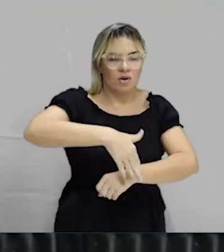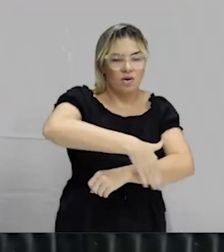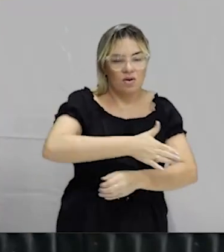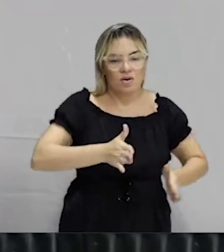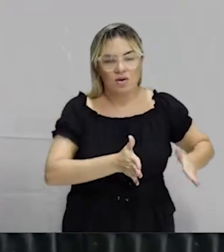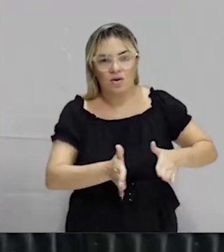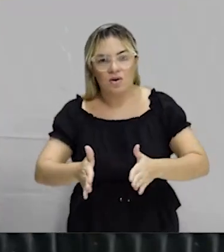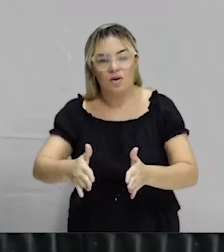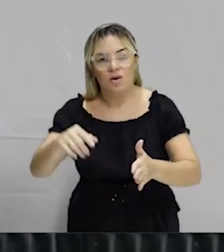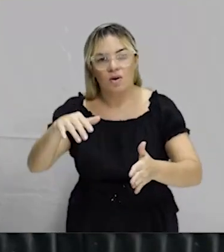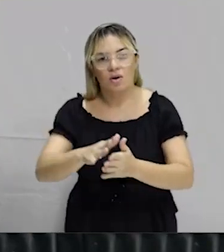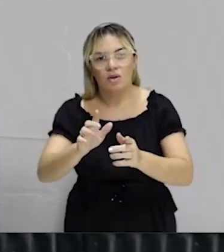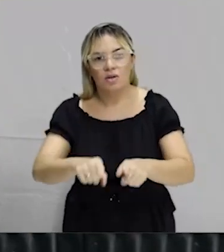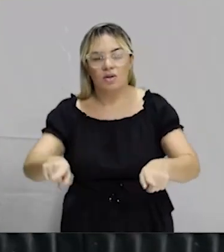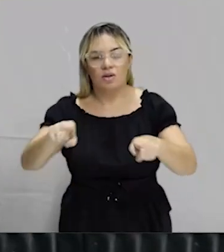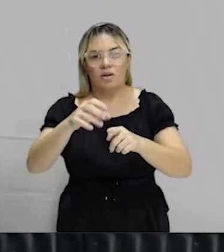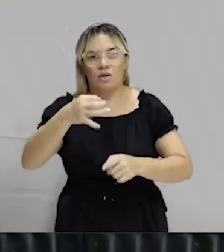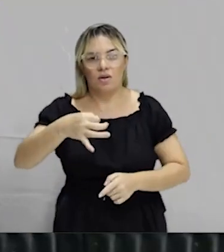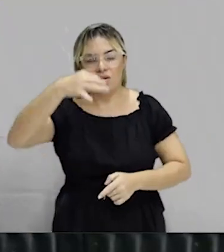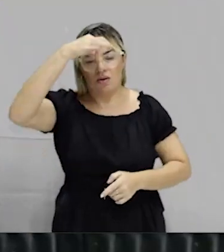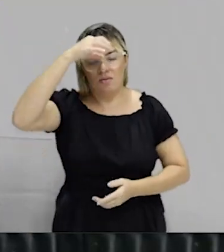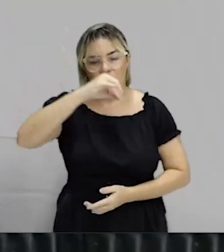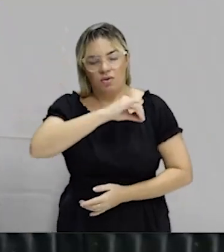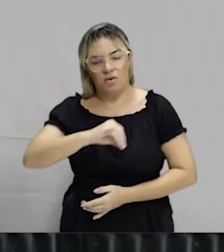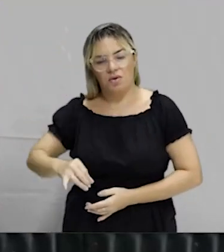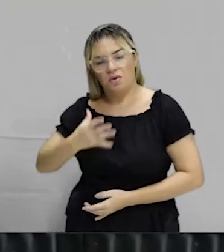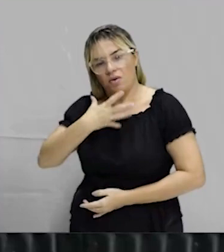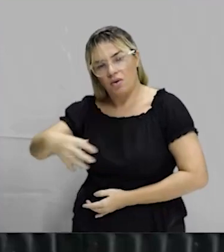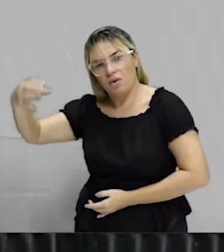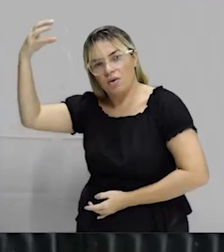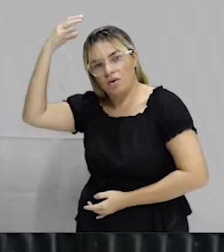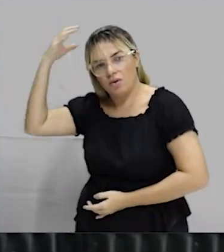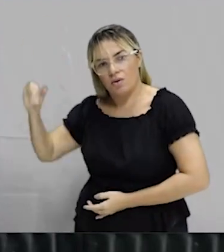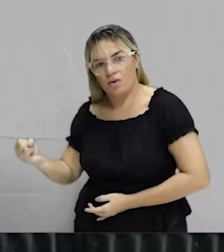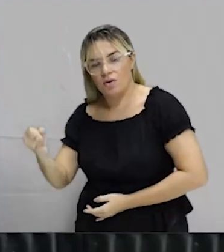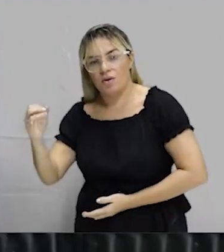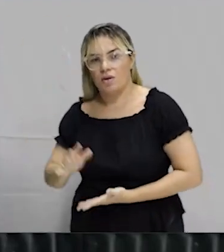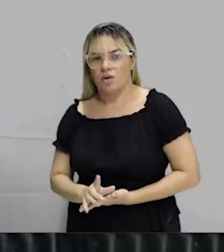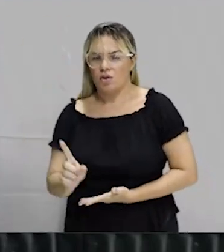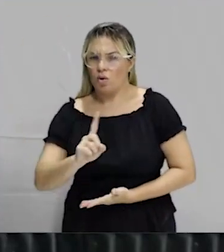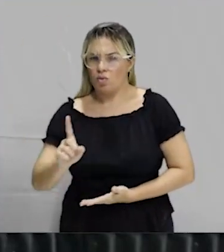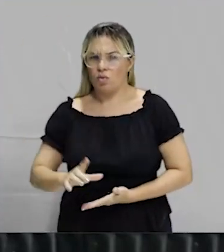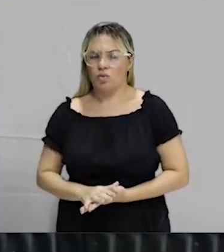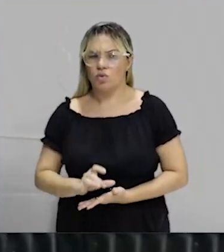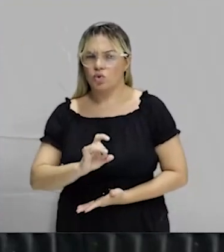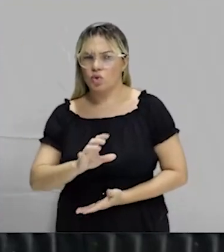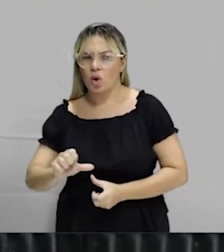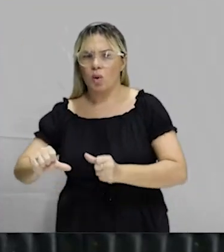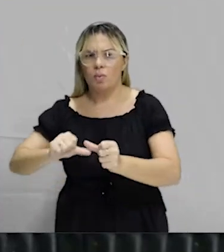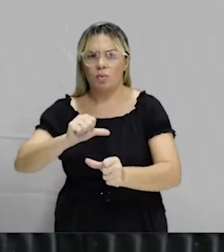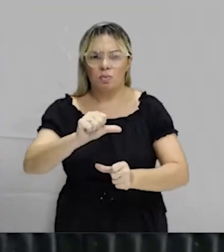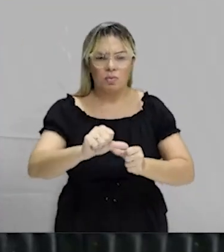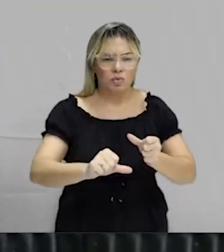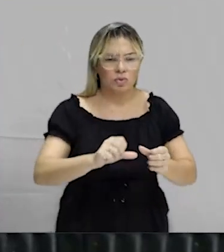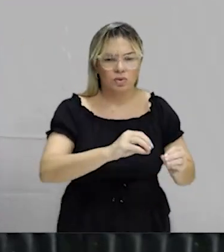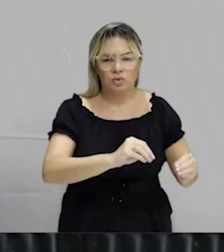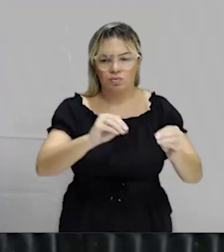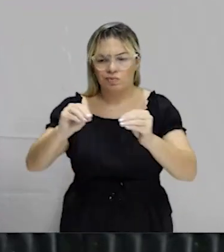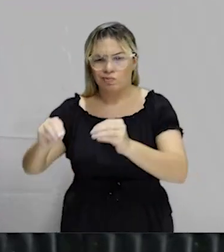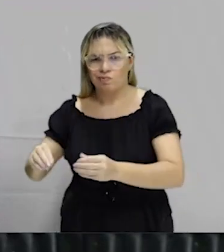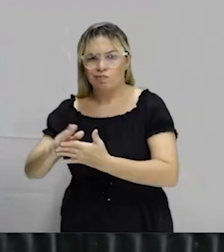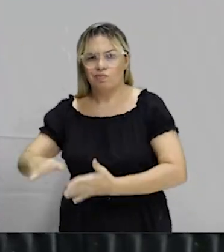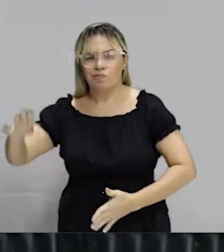esse imperador foram muito importantes, não só para o deslocamento das tropas